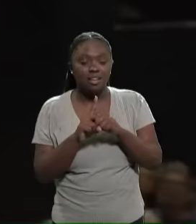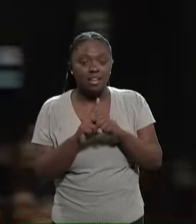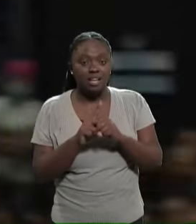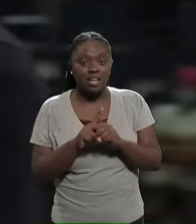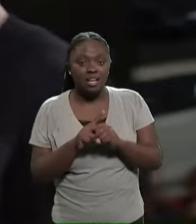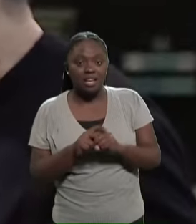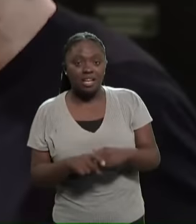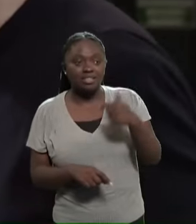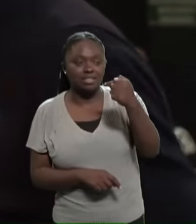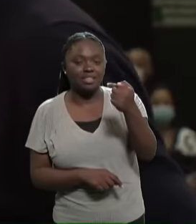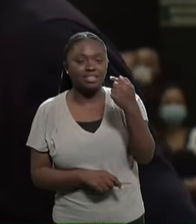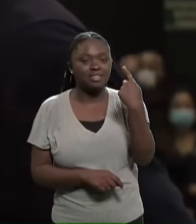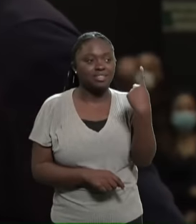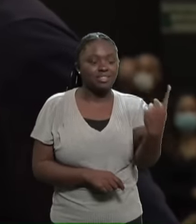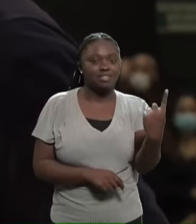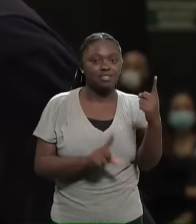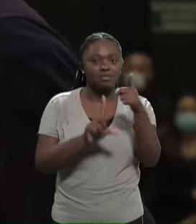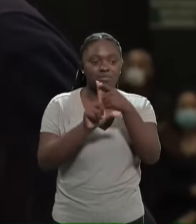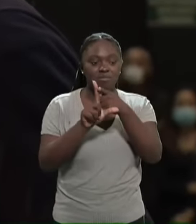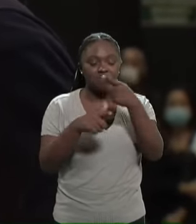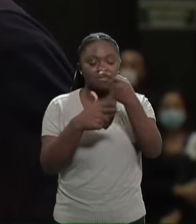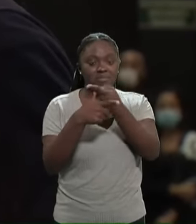72 parcelas?